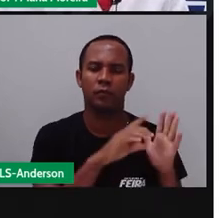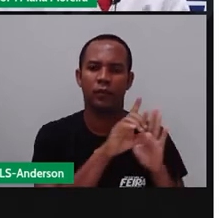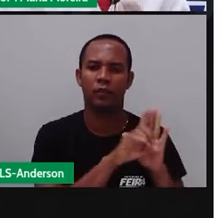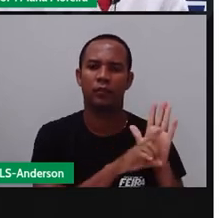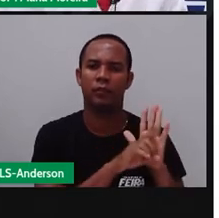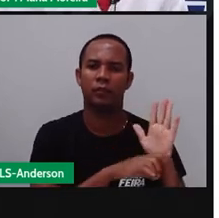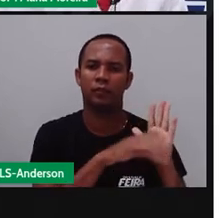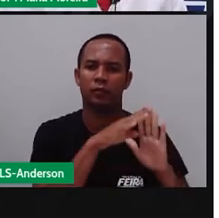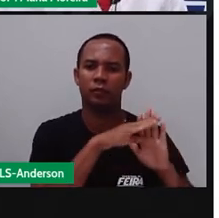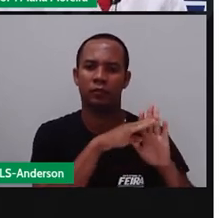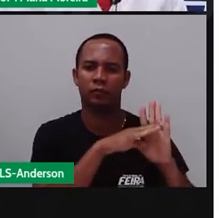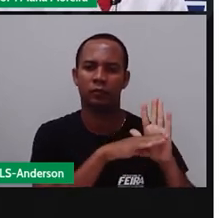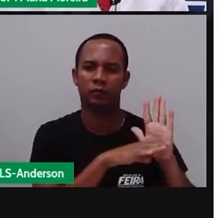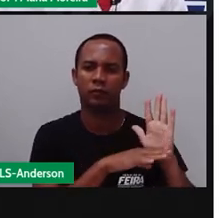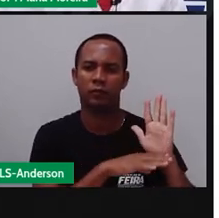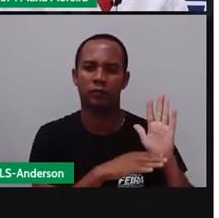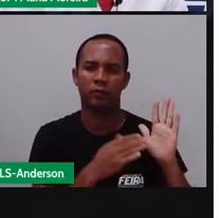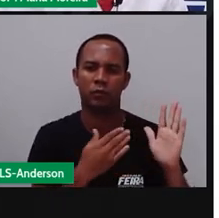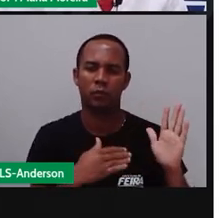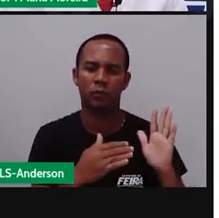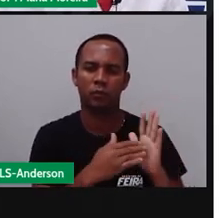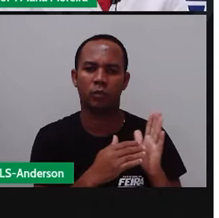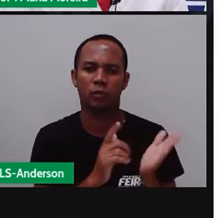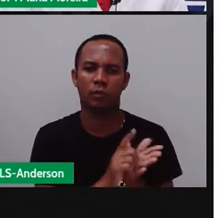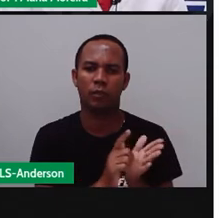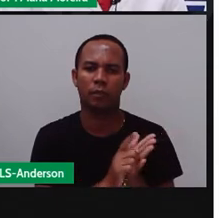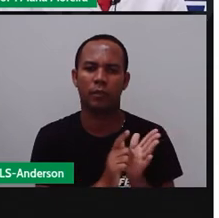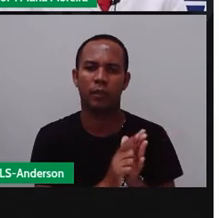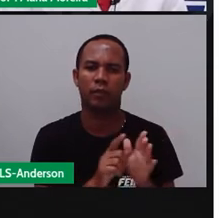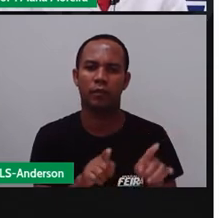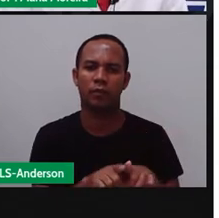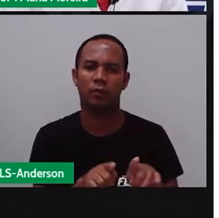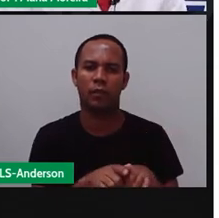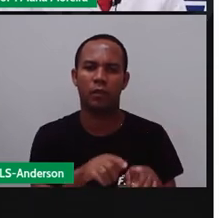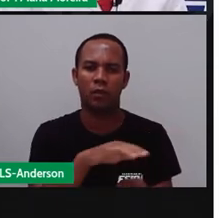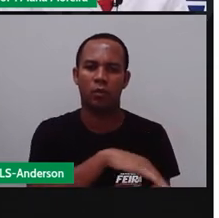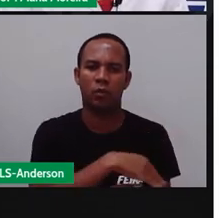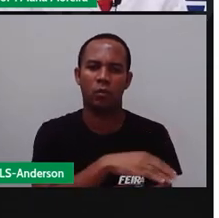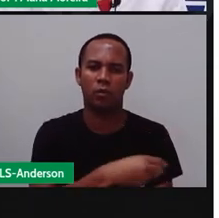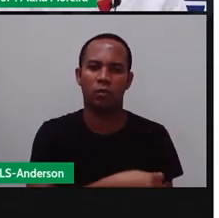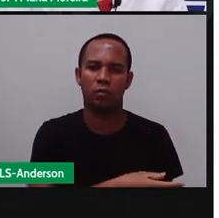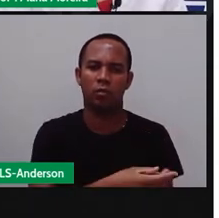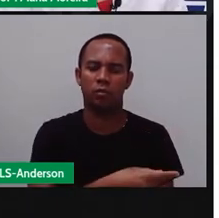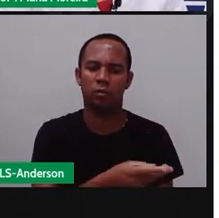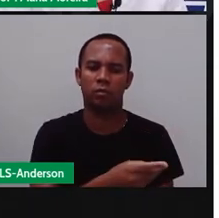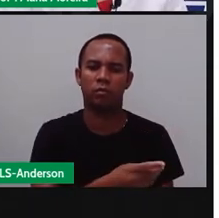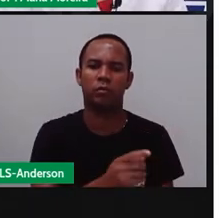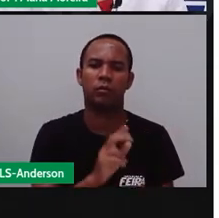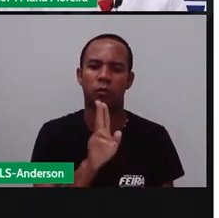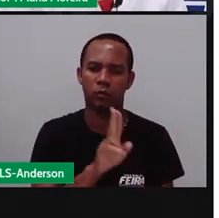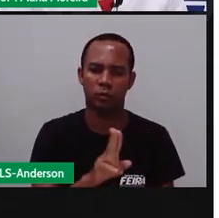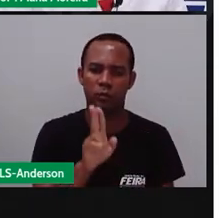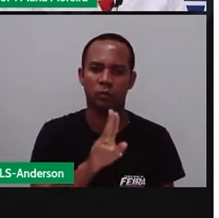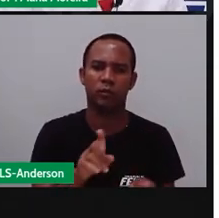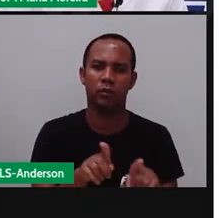numa agenda, num papel de rascunho, num panfleto que você recebeu na rua e para você não jogar no lixo, você pode reutilizar.